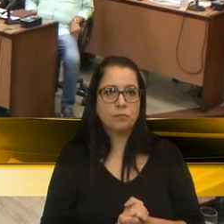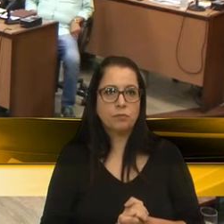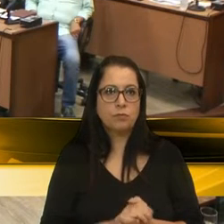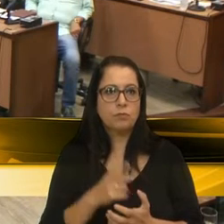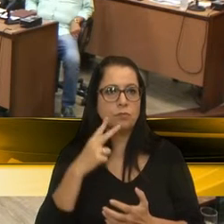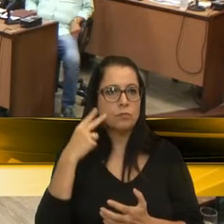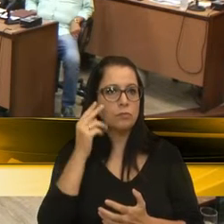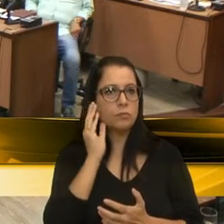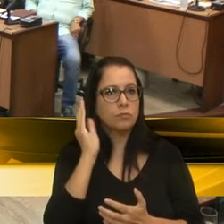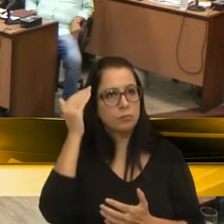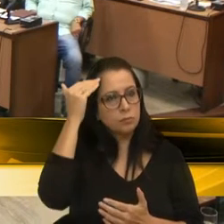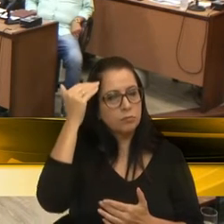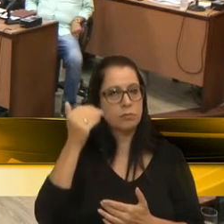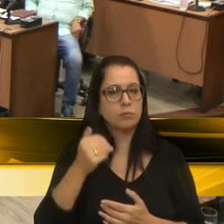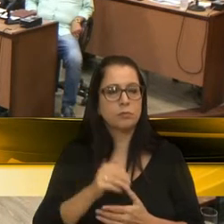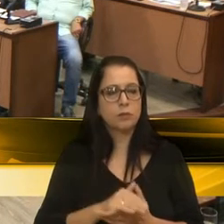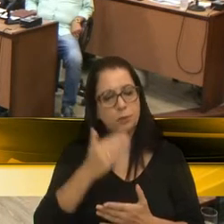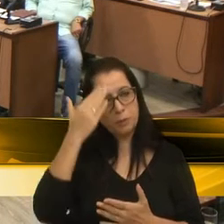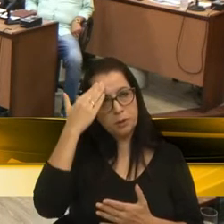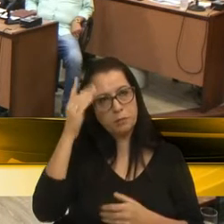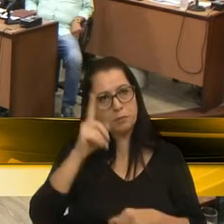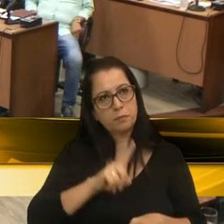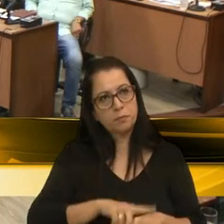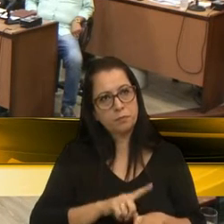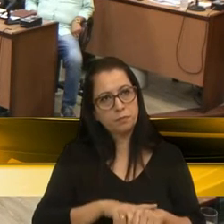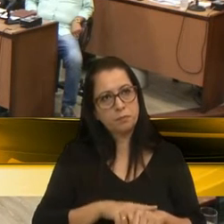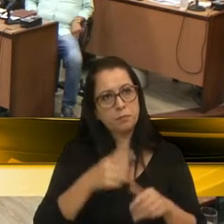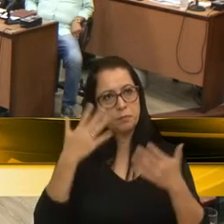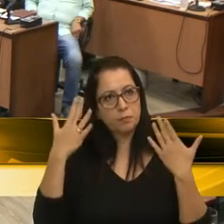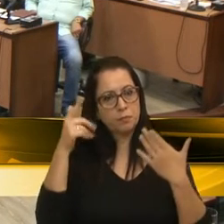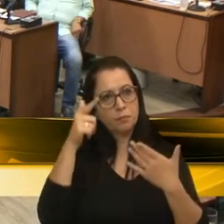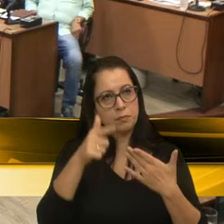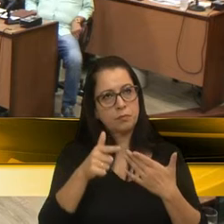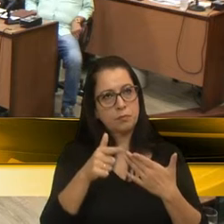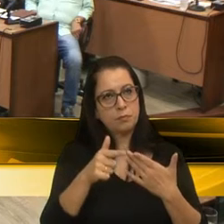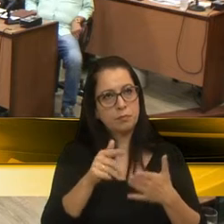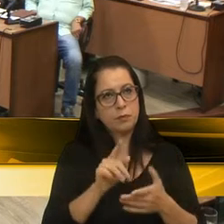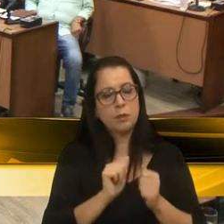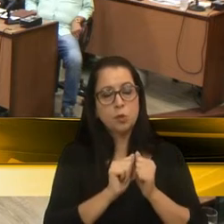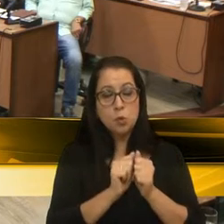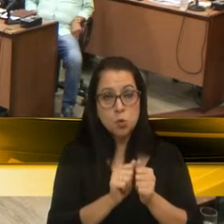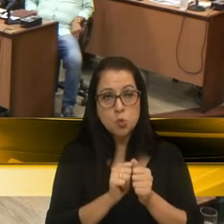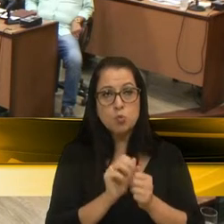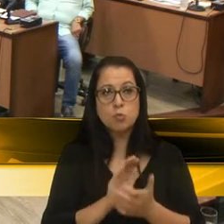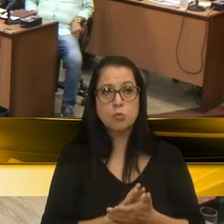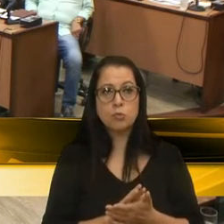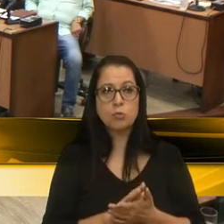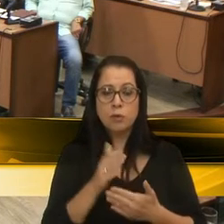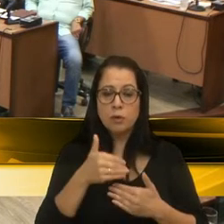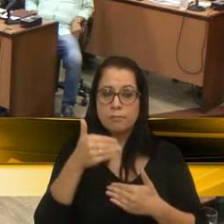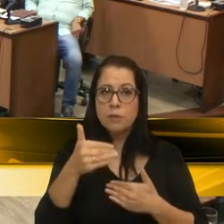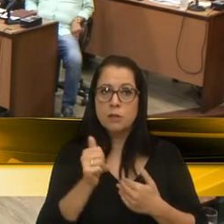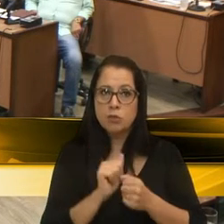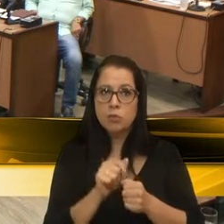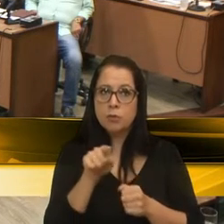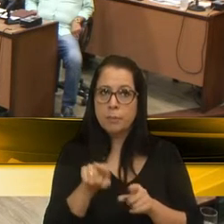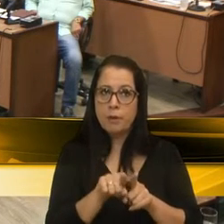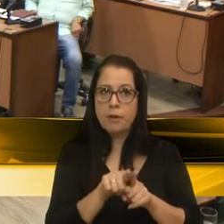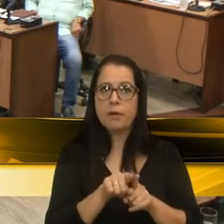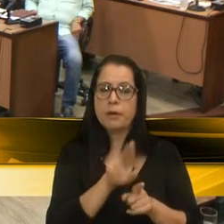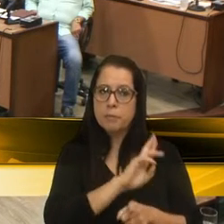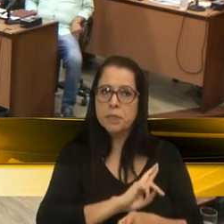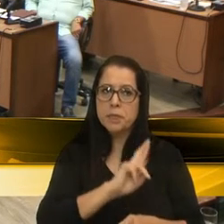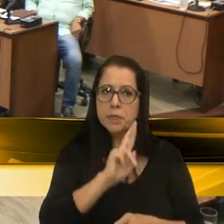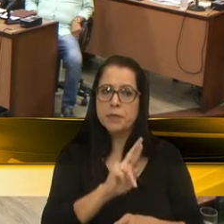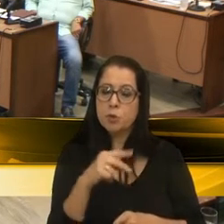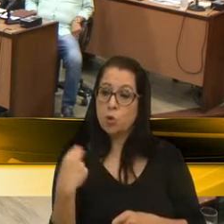Vereador Felipe, Guilherme Maia, obrigado pela parte. Parabenizar a Excelência por estar junto, à frente desse ponto também,